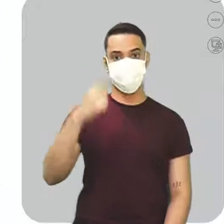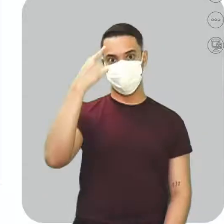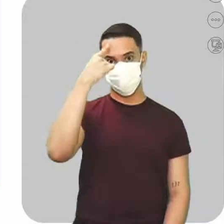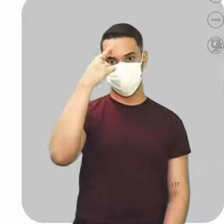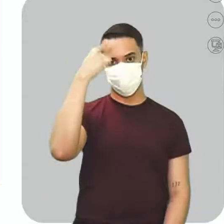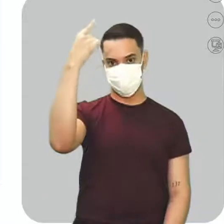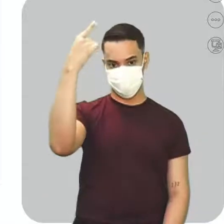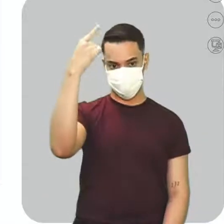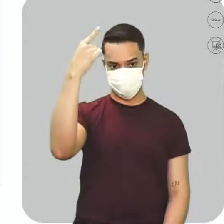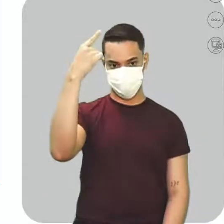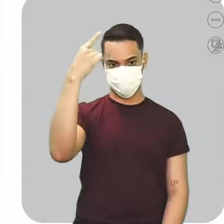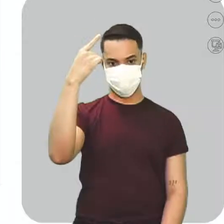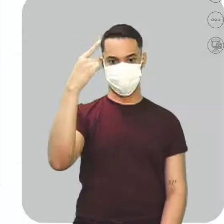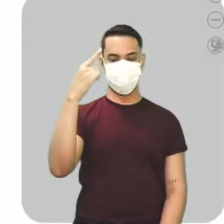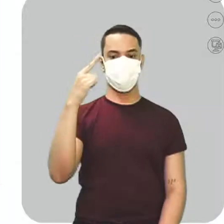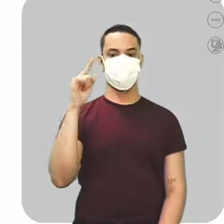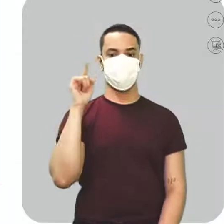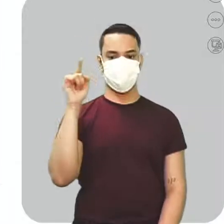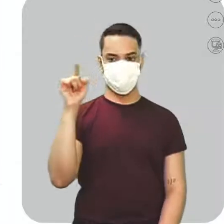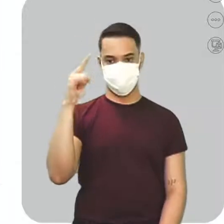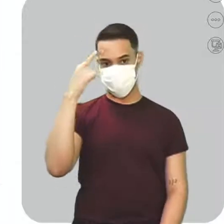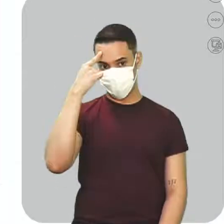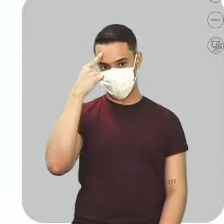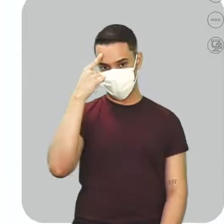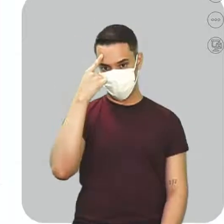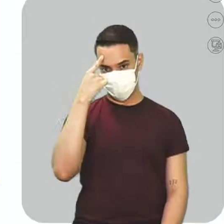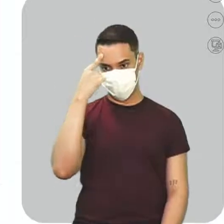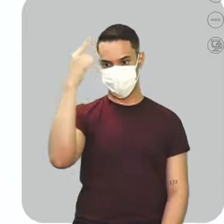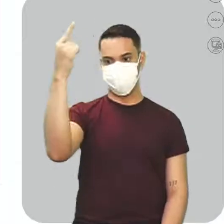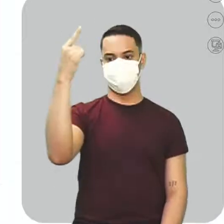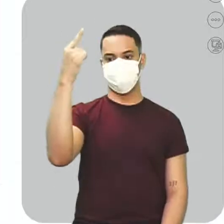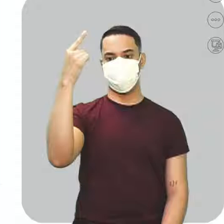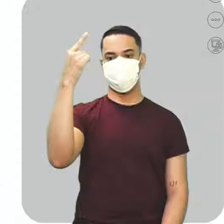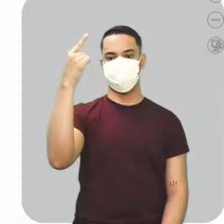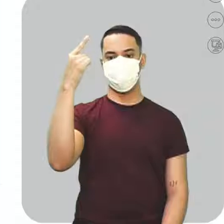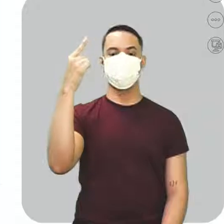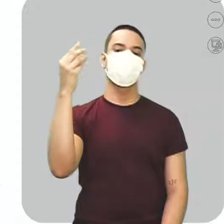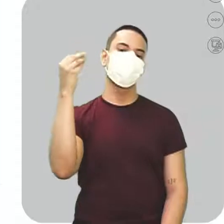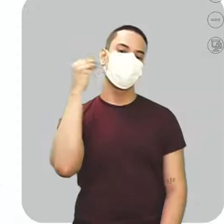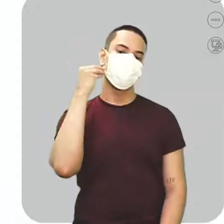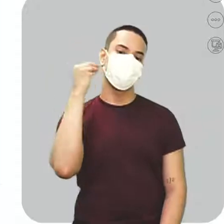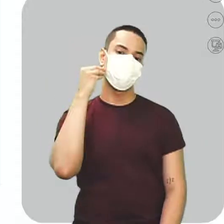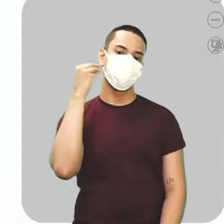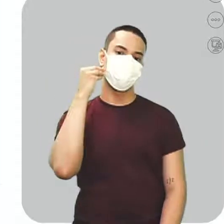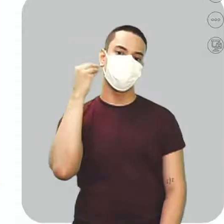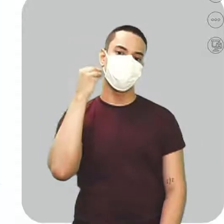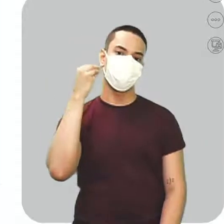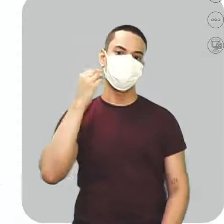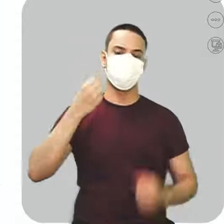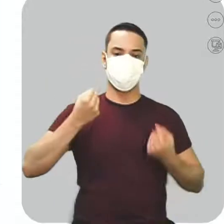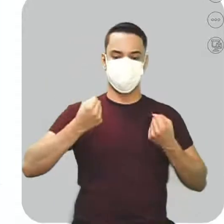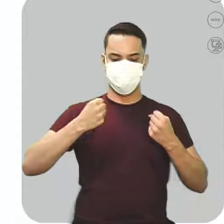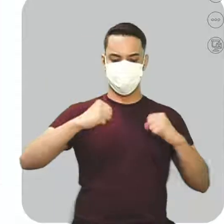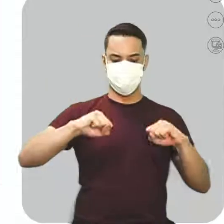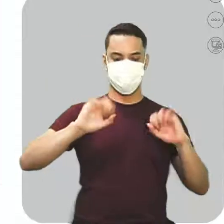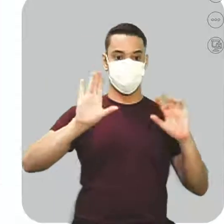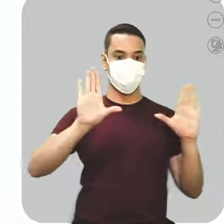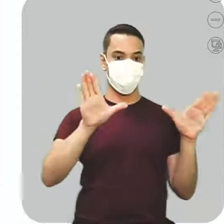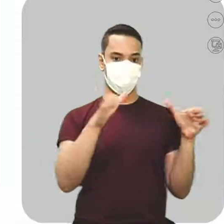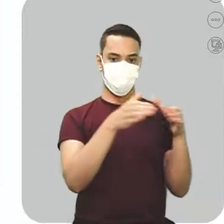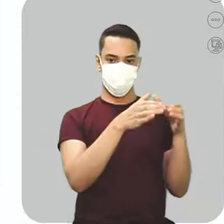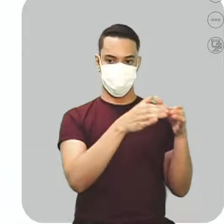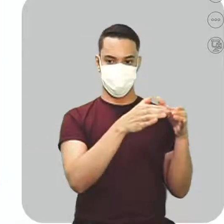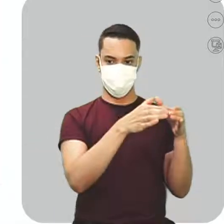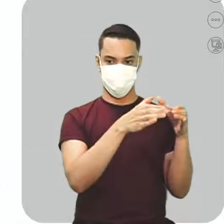ideia. Essa ideia ela vai tentar defender a um